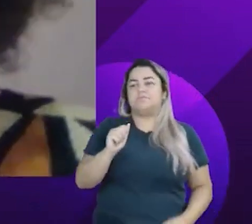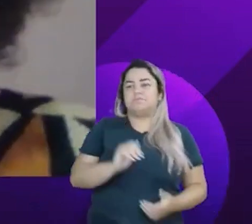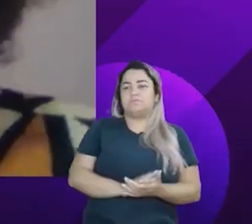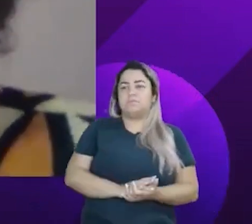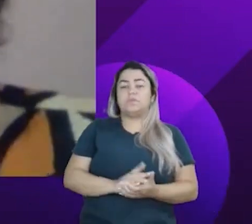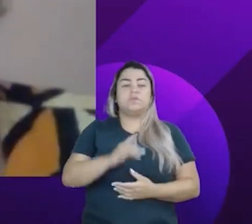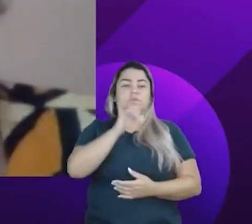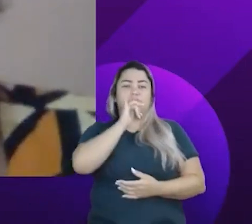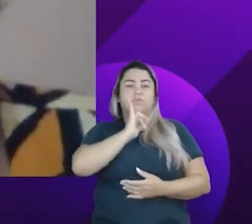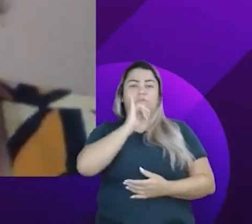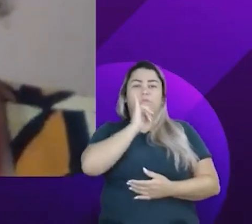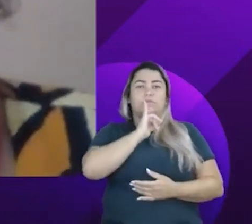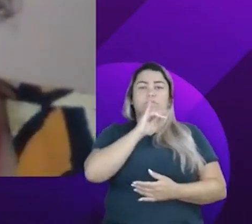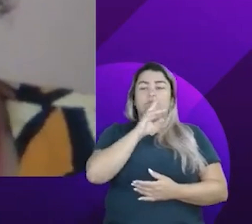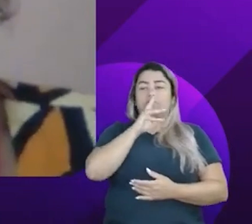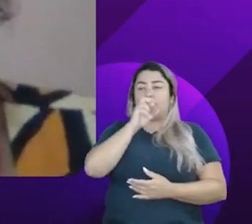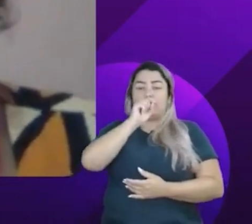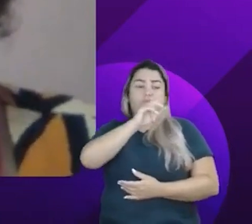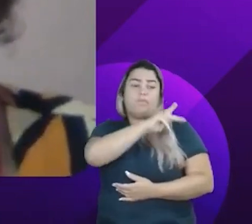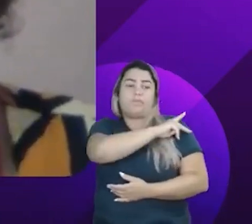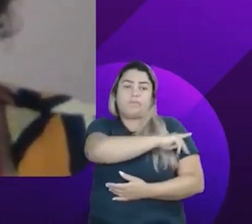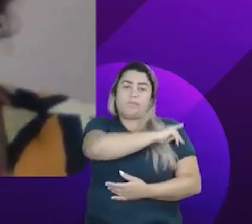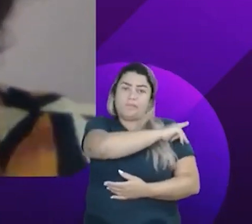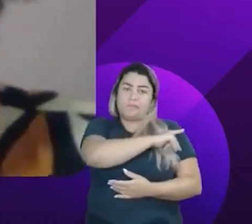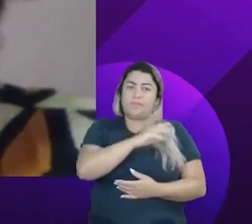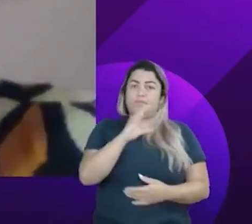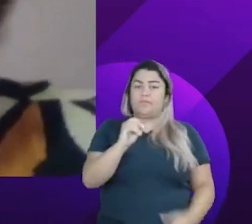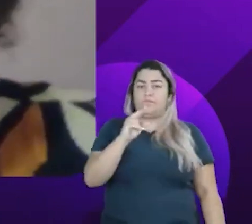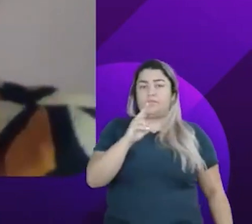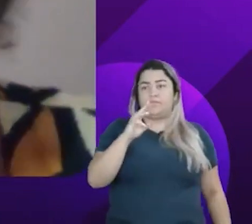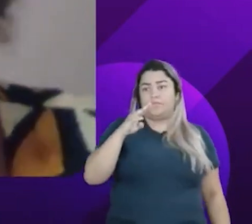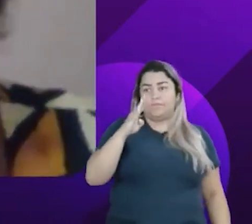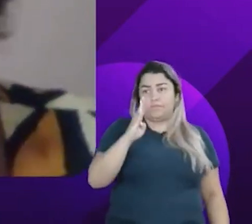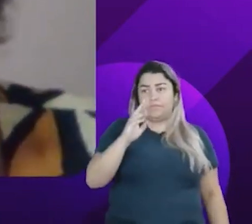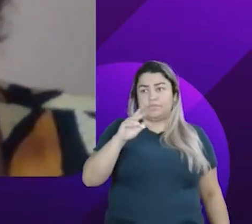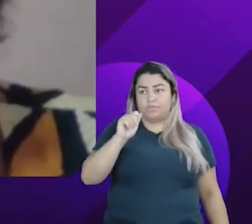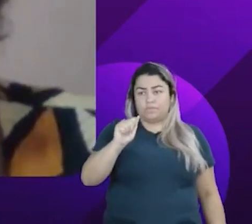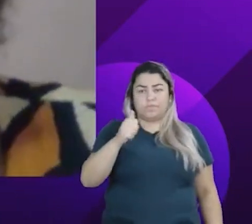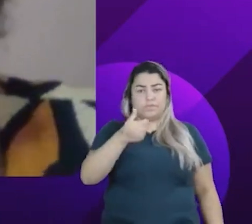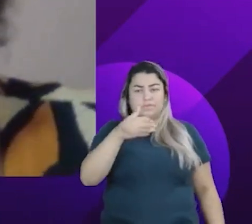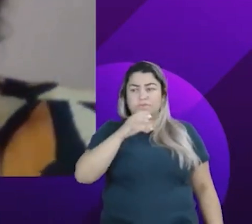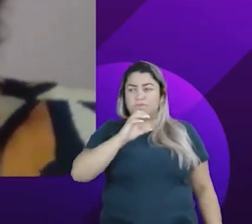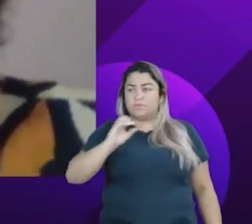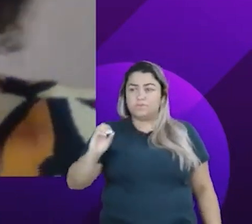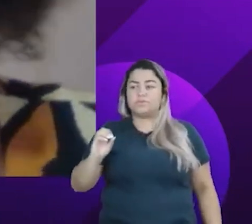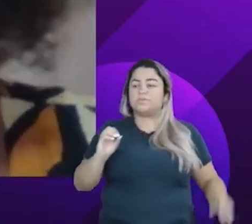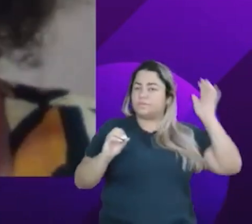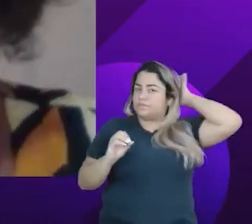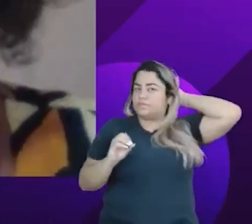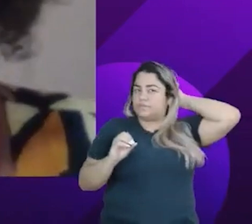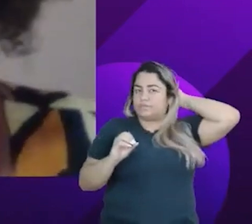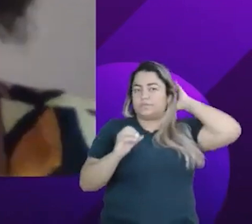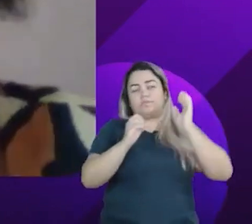um exemplo muito forte no Piauí. Nós temos o samba de Cumbuca, que tem cento e tantos anos, e ele vem de todo